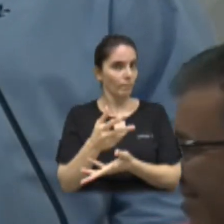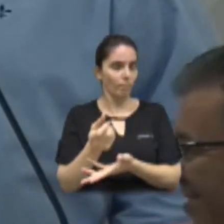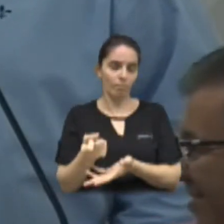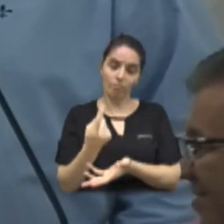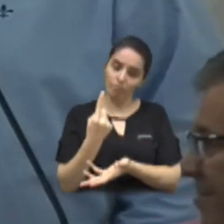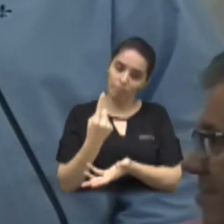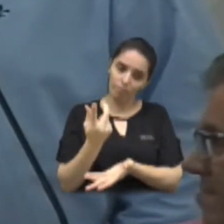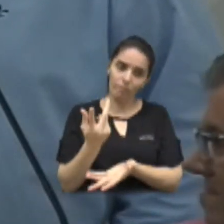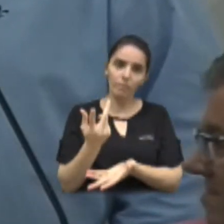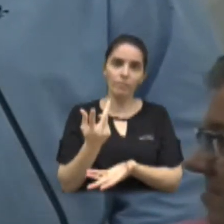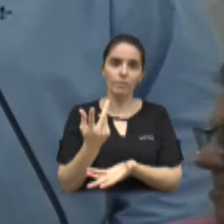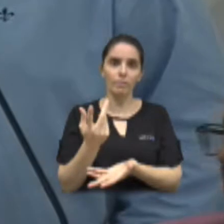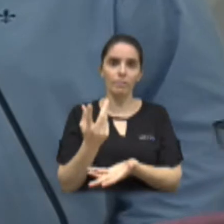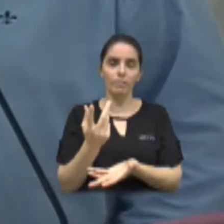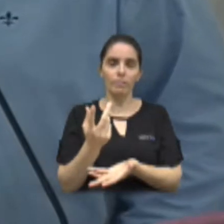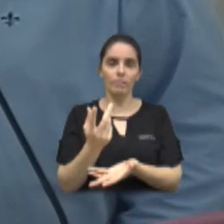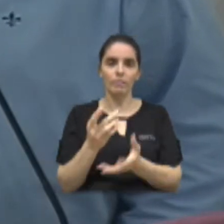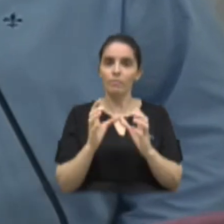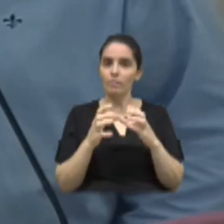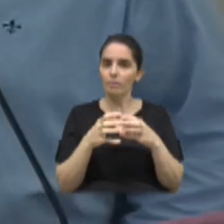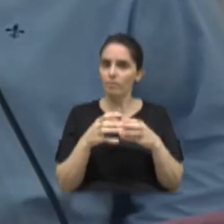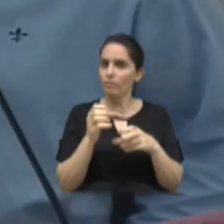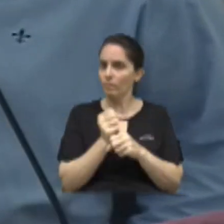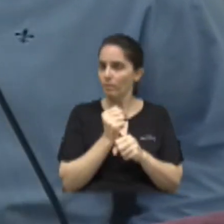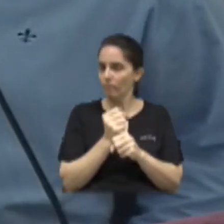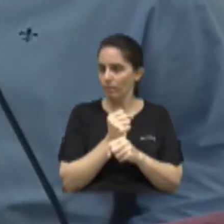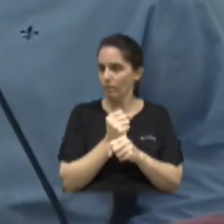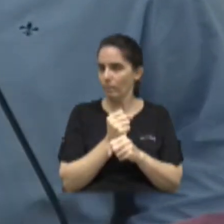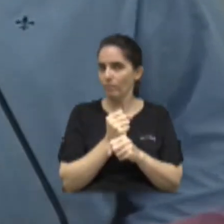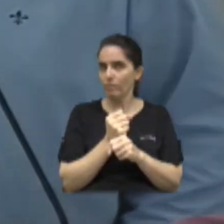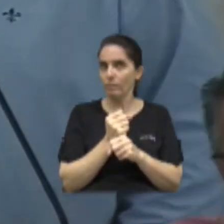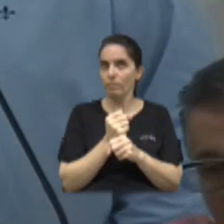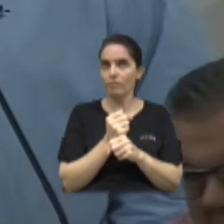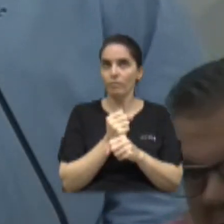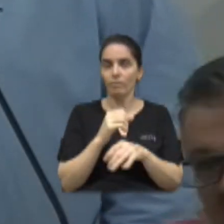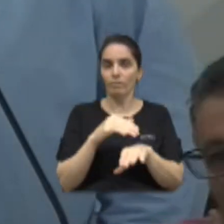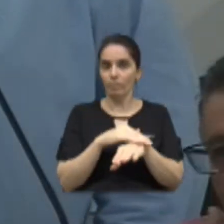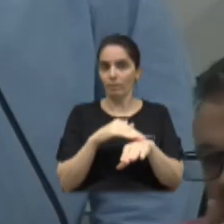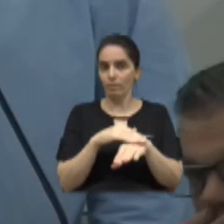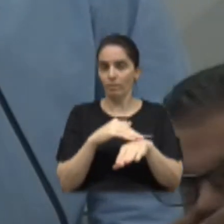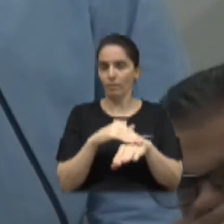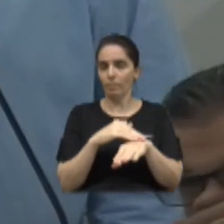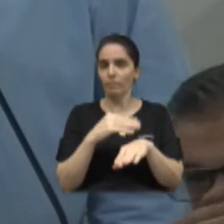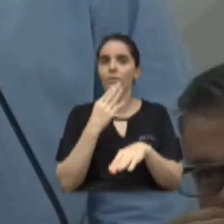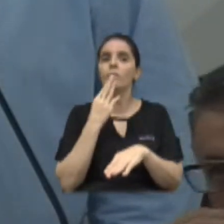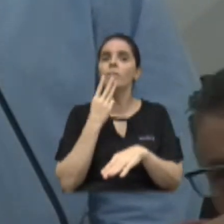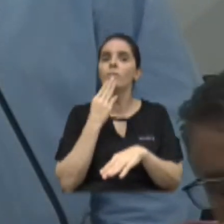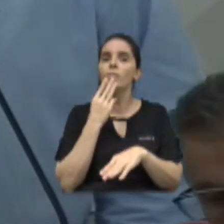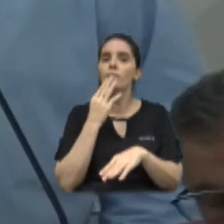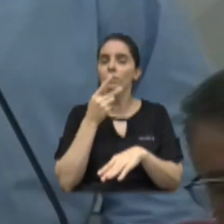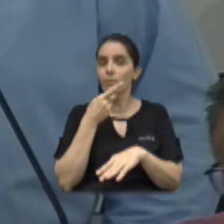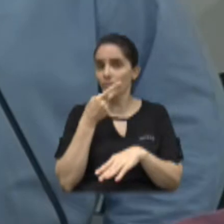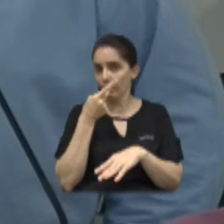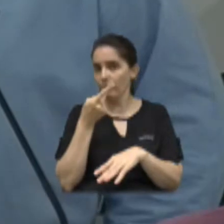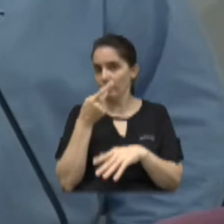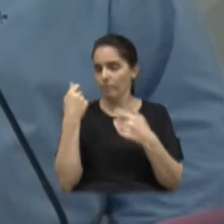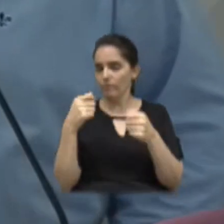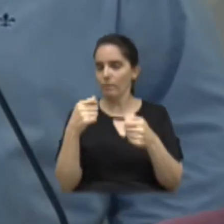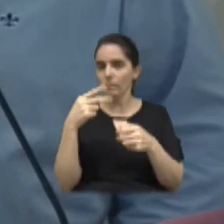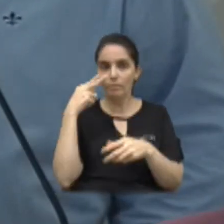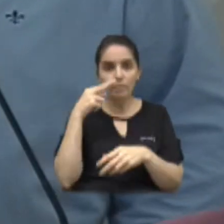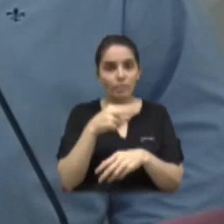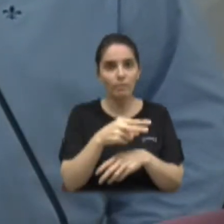que a comissão de obras ficou de ir lá, né, senhor Vaguinho? O senhor está aqui da comissão. Então que averigue isso